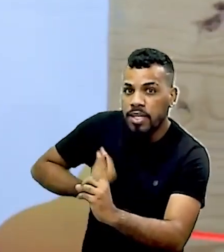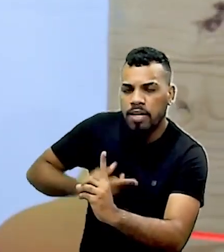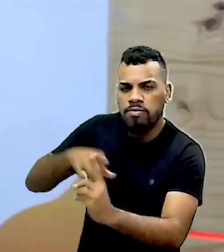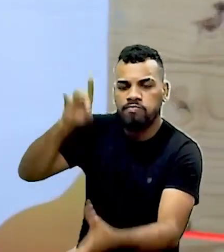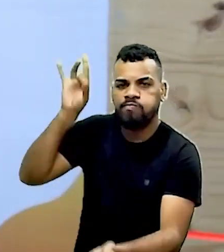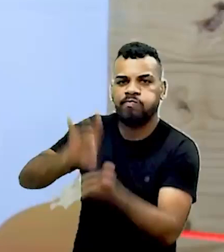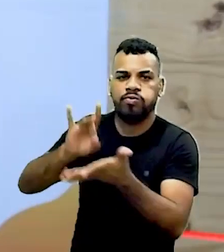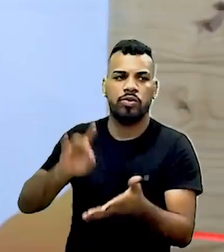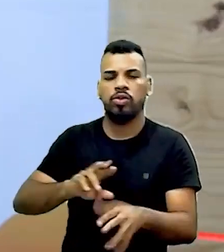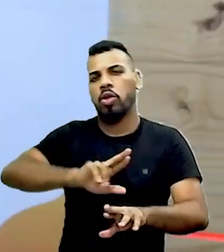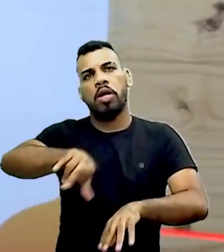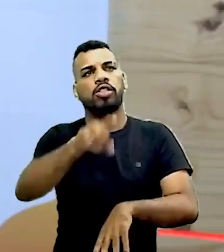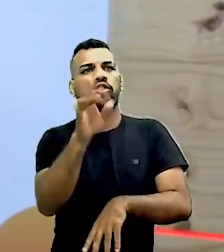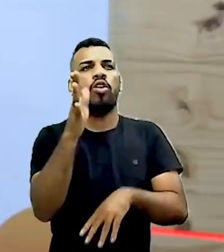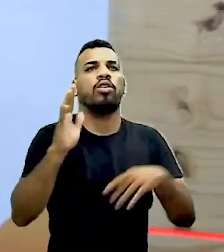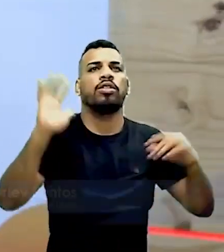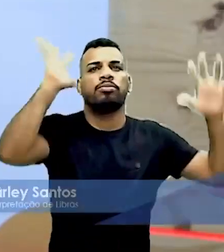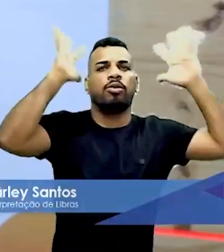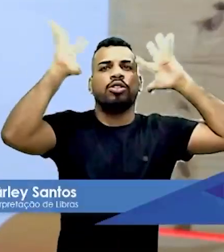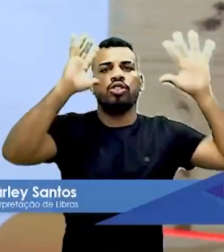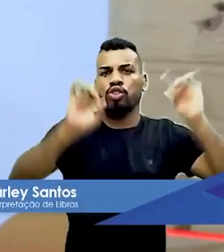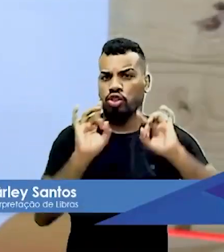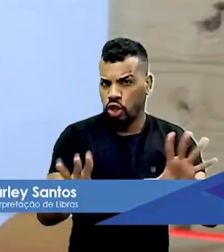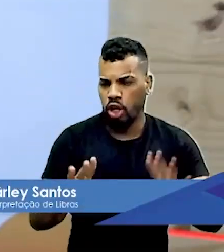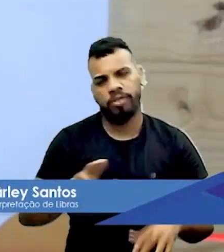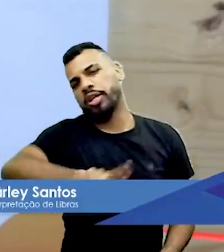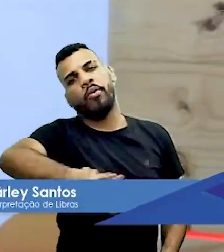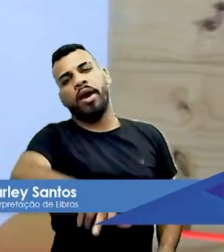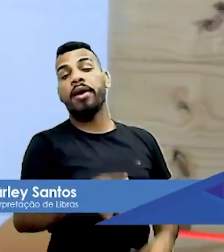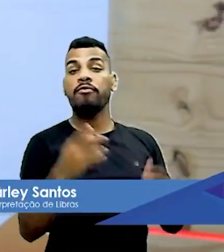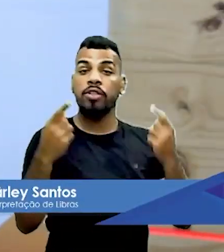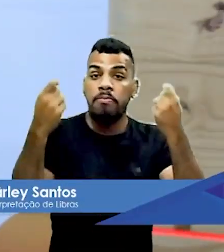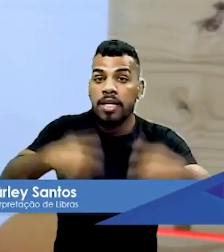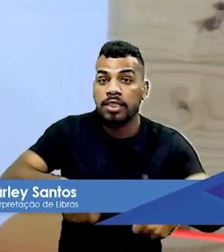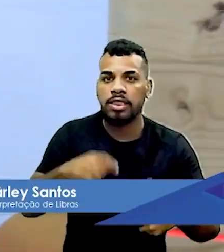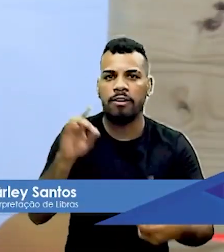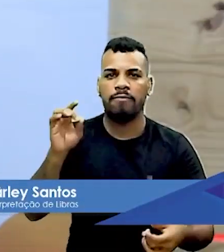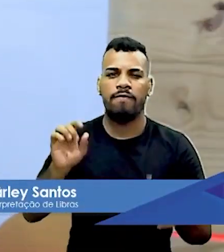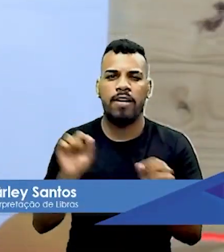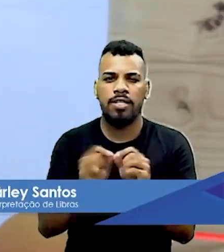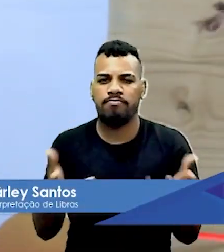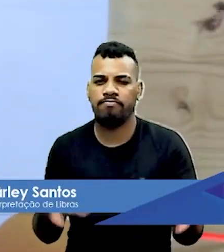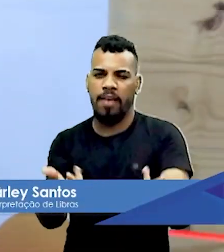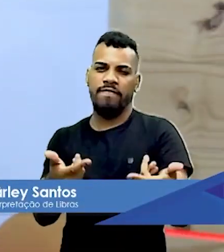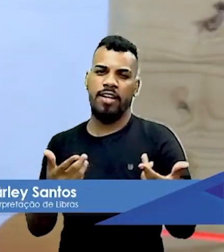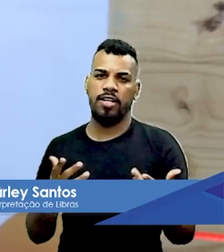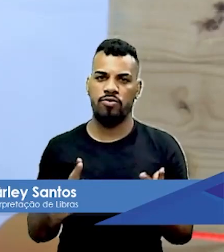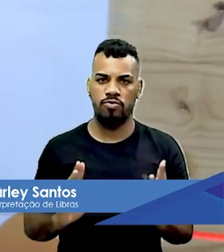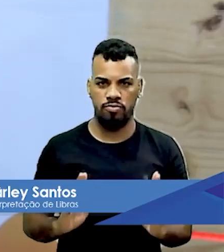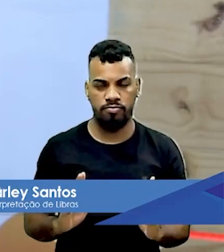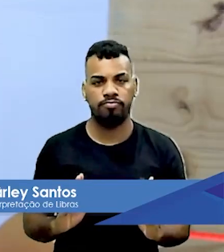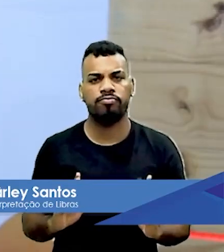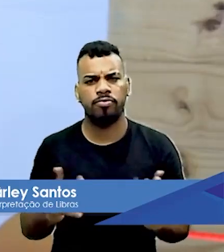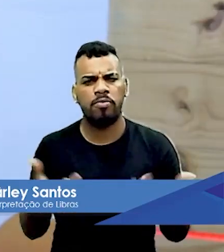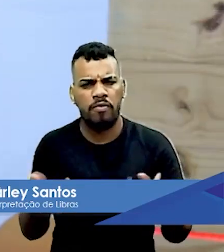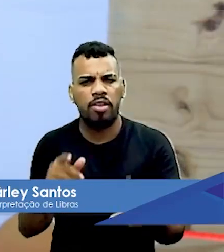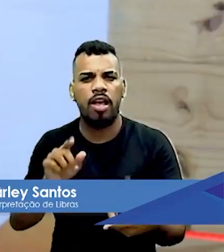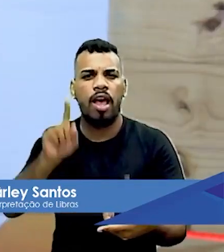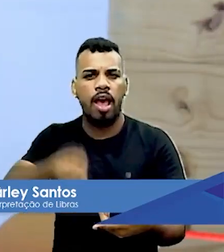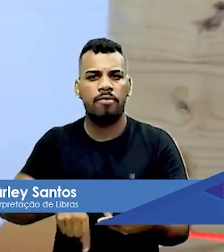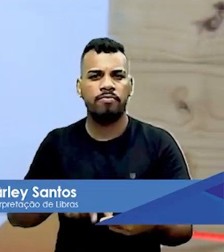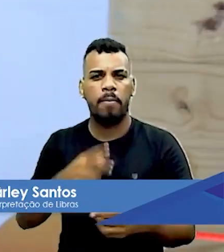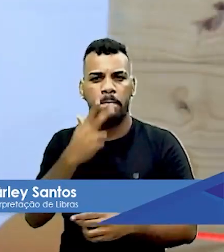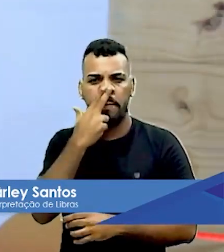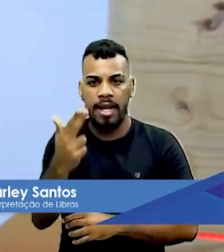convincente. Não basta só você fazer a ilusão do movimento. Você tem que fazer algo bem feito, algo que realmente pareça